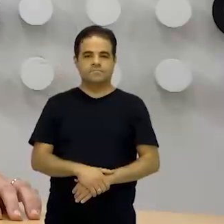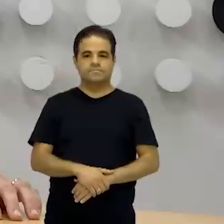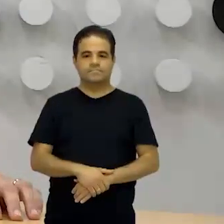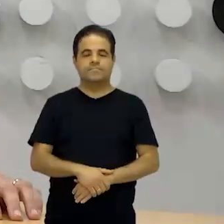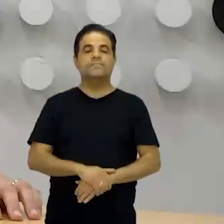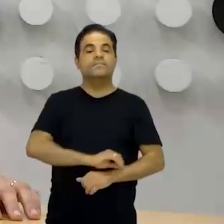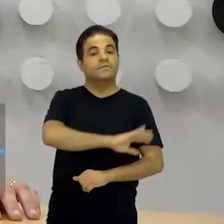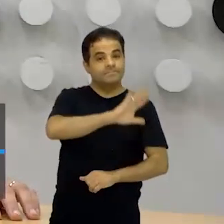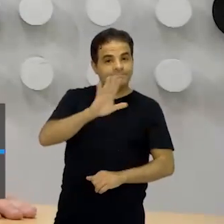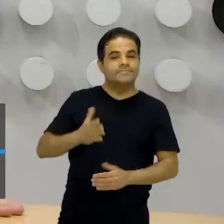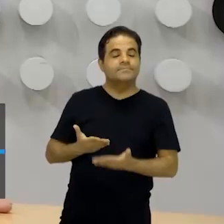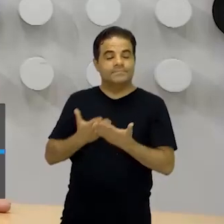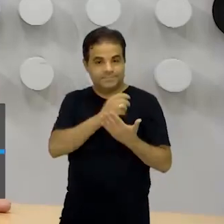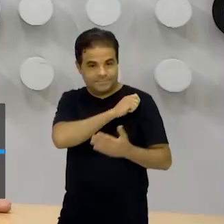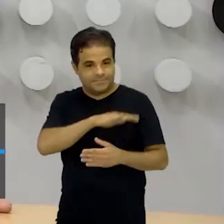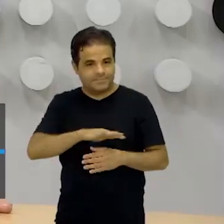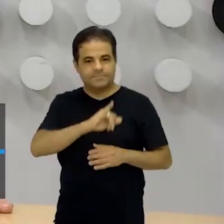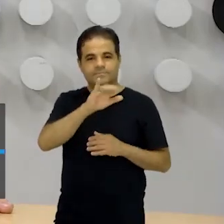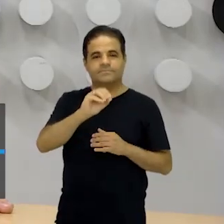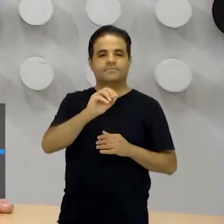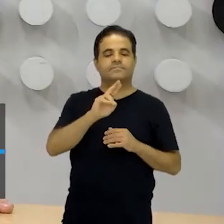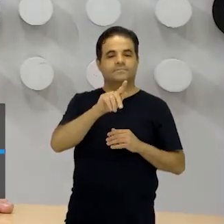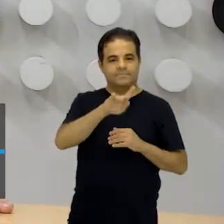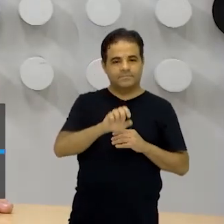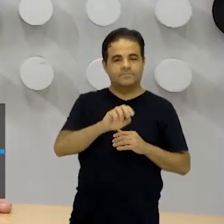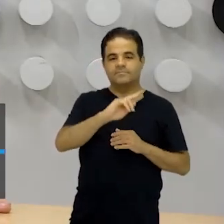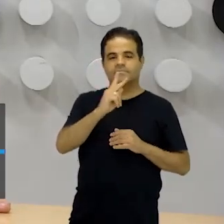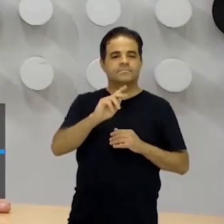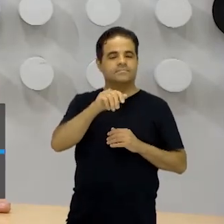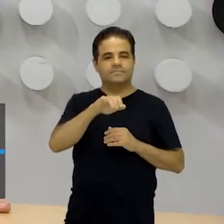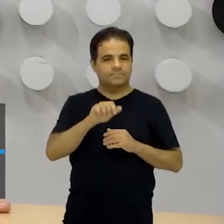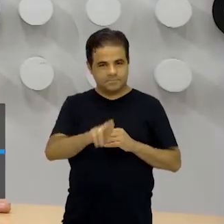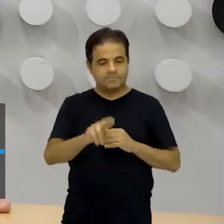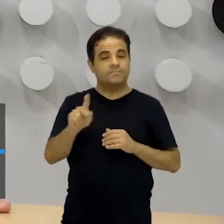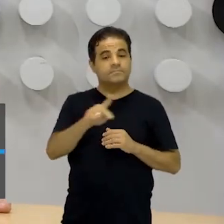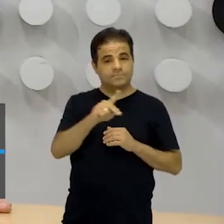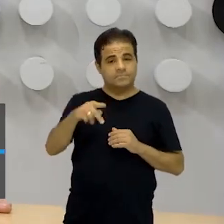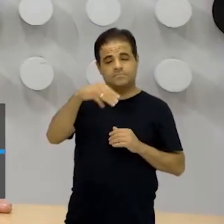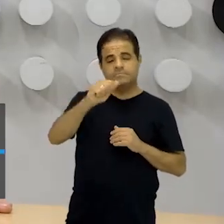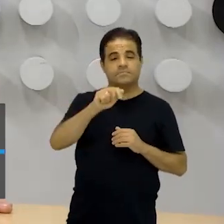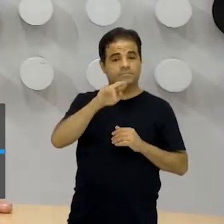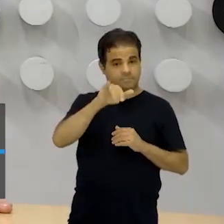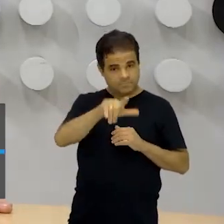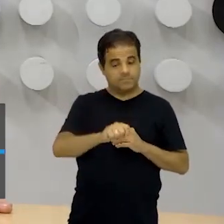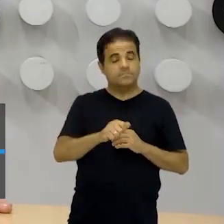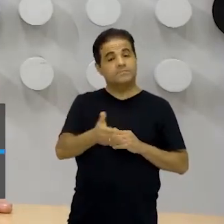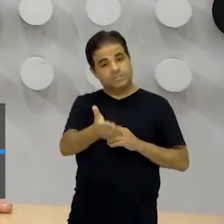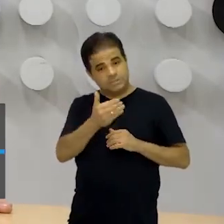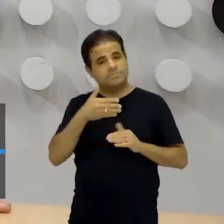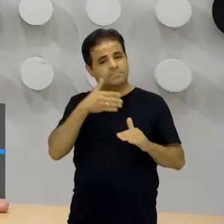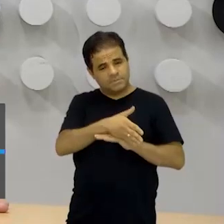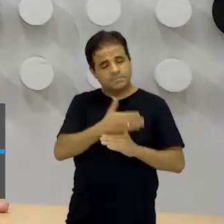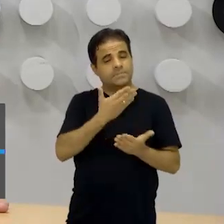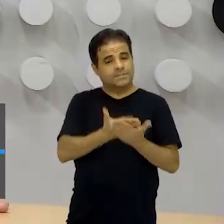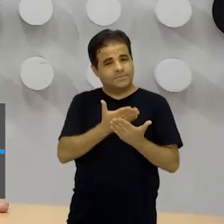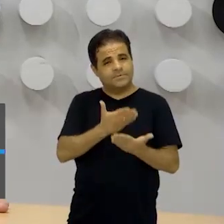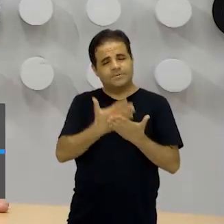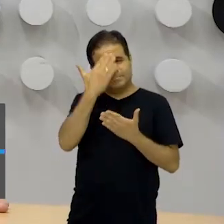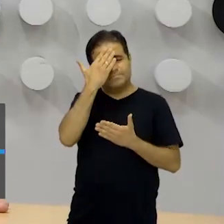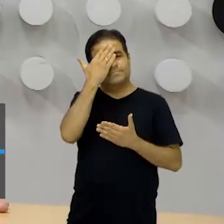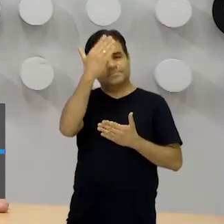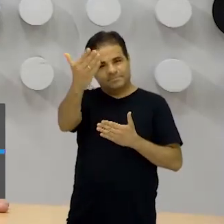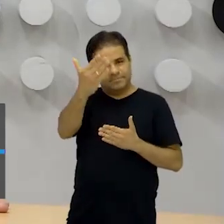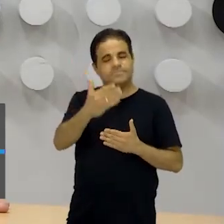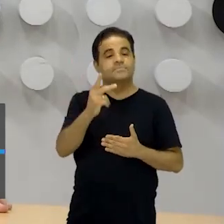Olá, alunos da escola Jorge Rame, a professora Marcela está chamando vocês, participem da aula. É isso aí, obrigado, professora,